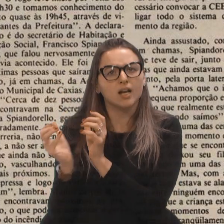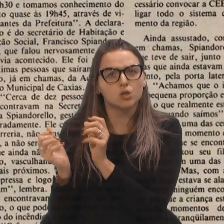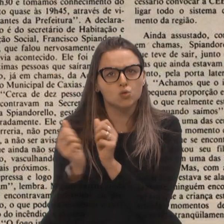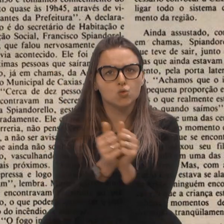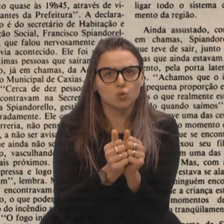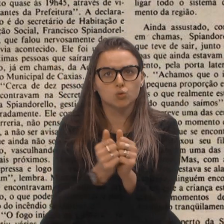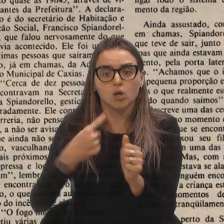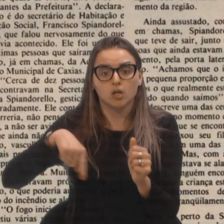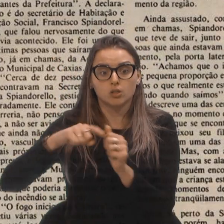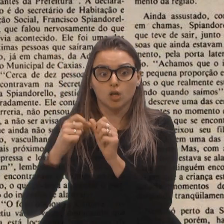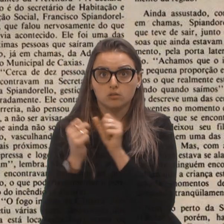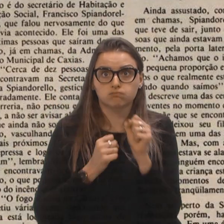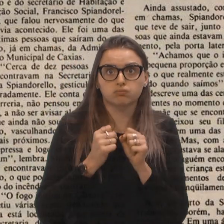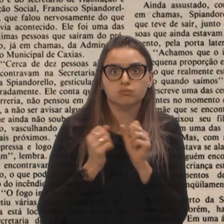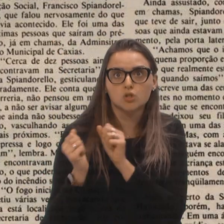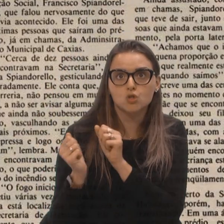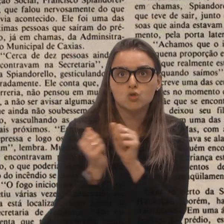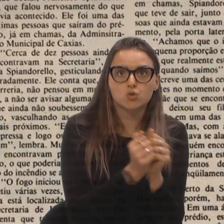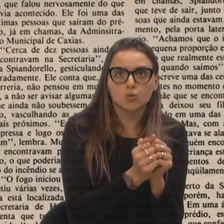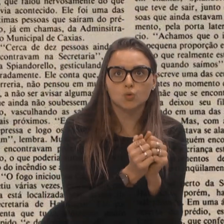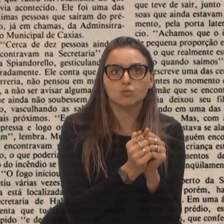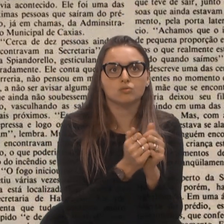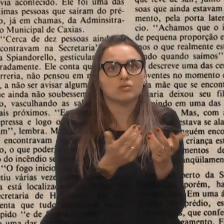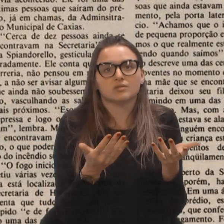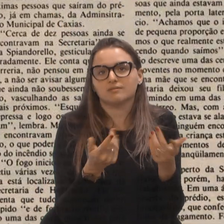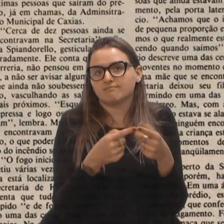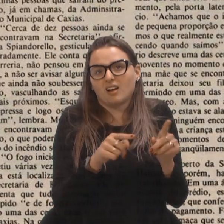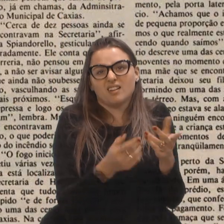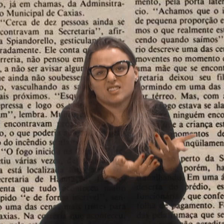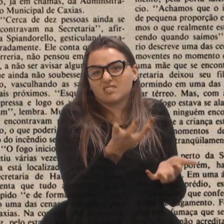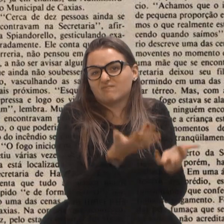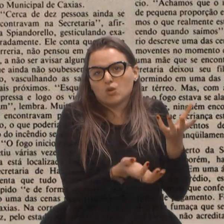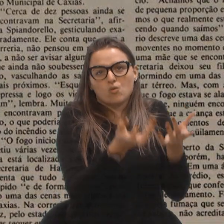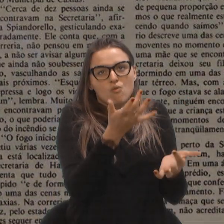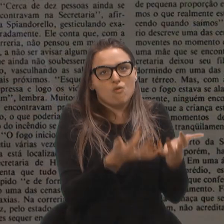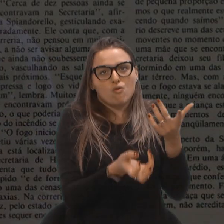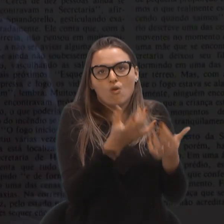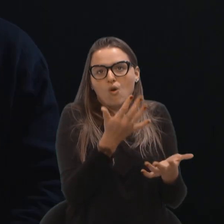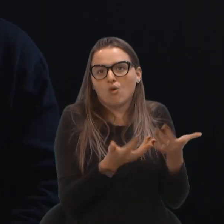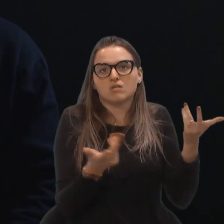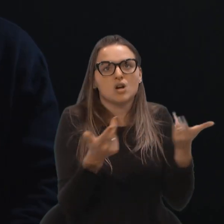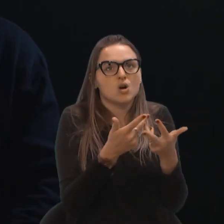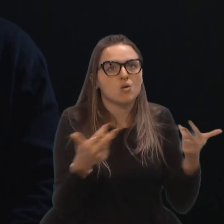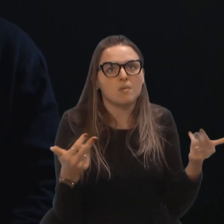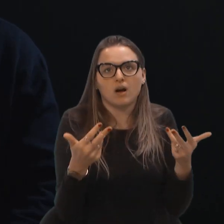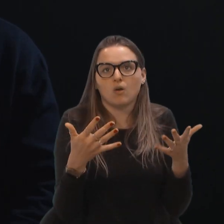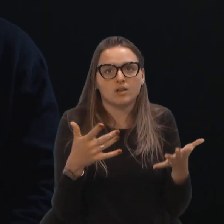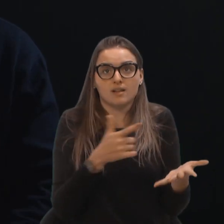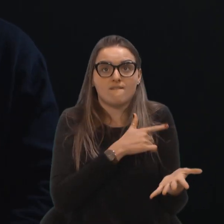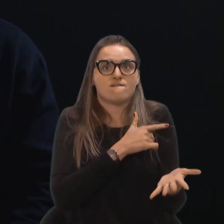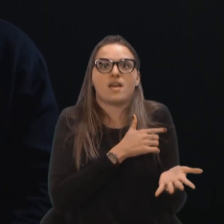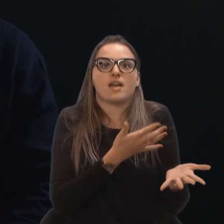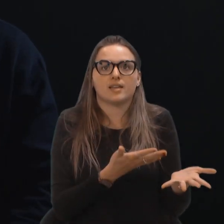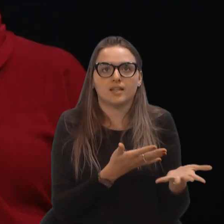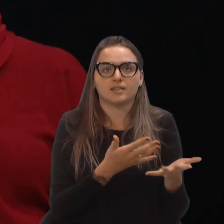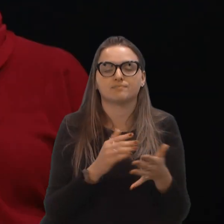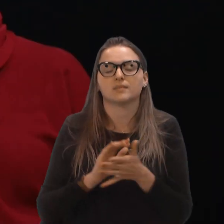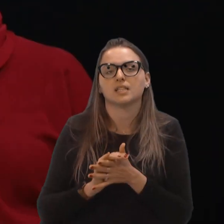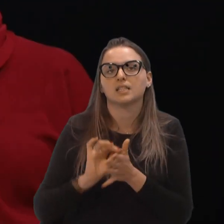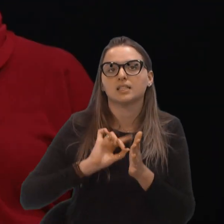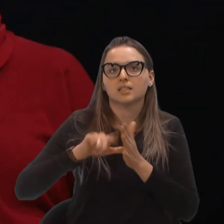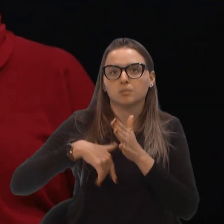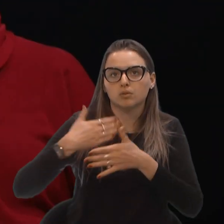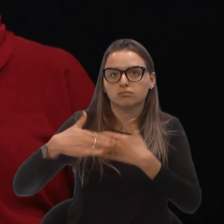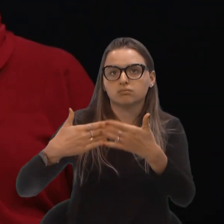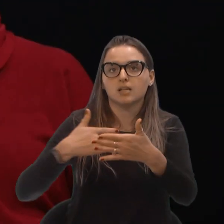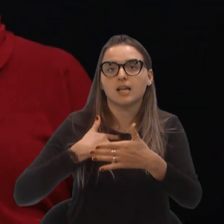na época, e nós corremos para cá e tal. Bom, mas aí o incêndio já estava, realmente foi uma coisa muito feia. Aí lá